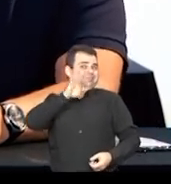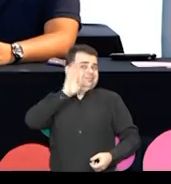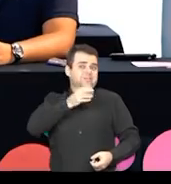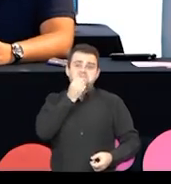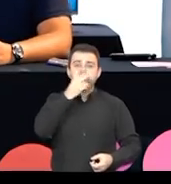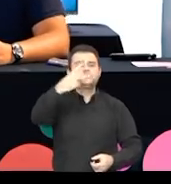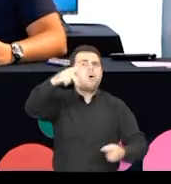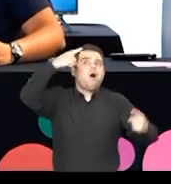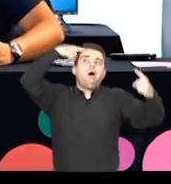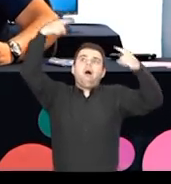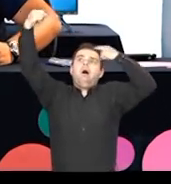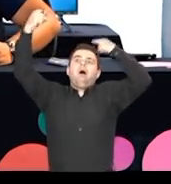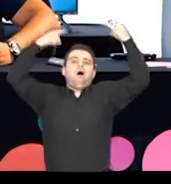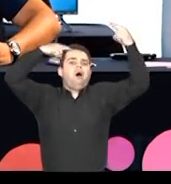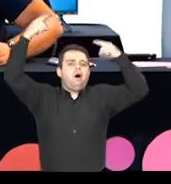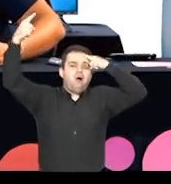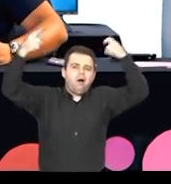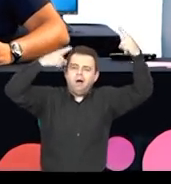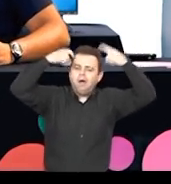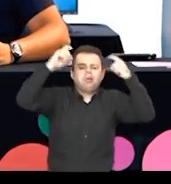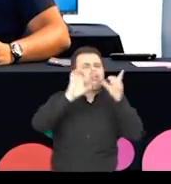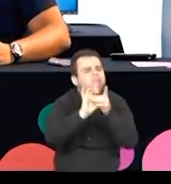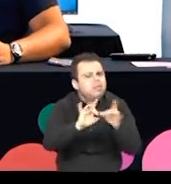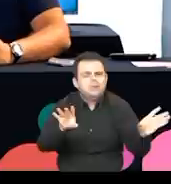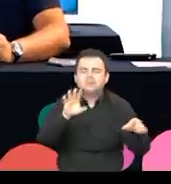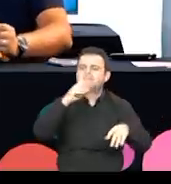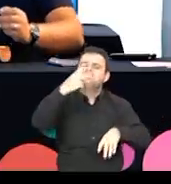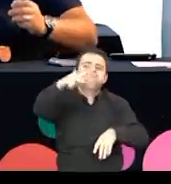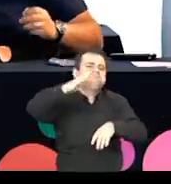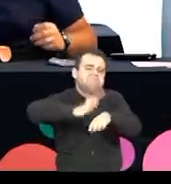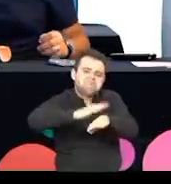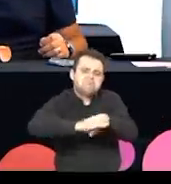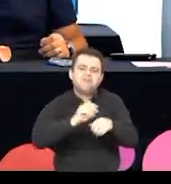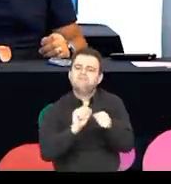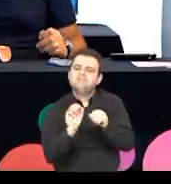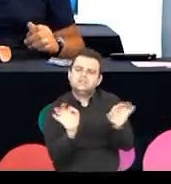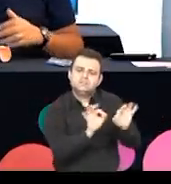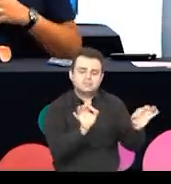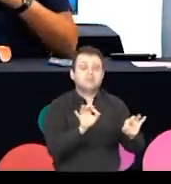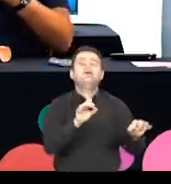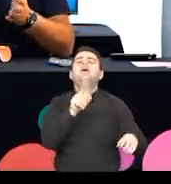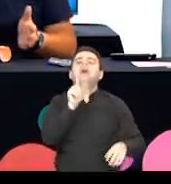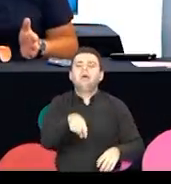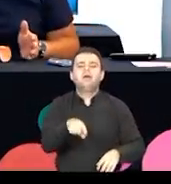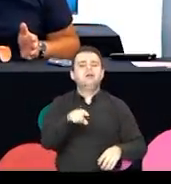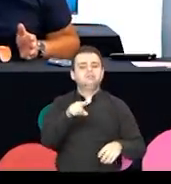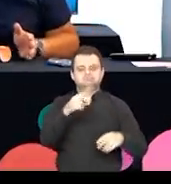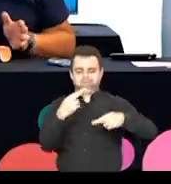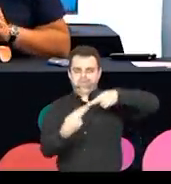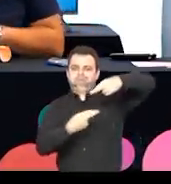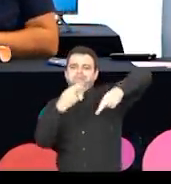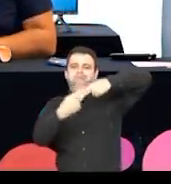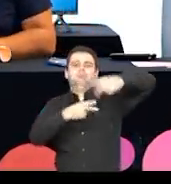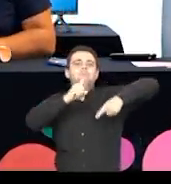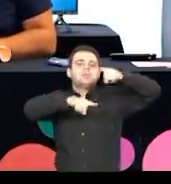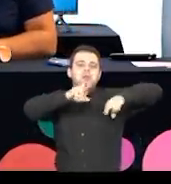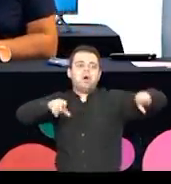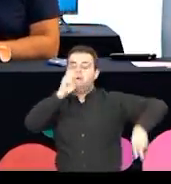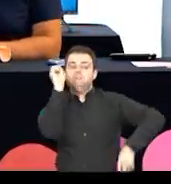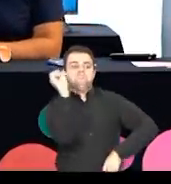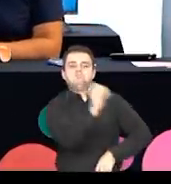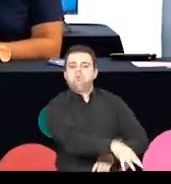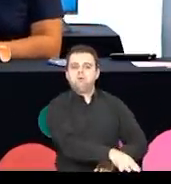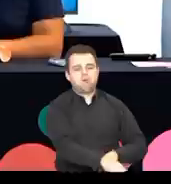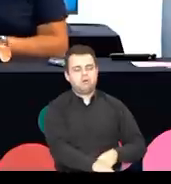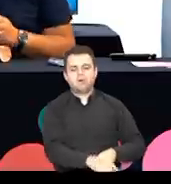imaginação, personalizar o seu carro da maneira que você quiser e com isso nós podemos reaproveitar ainda mais esses materiais que iriam para o lixo, que